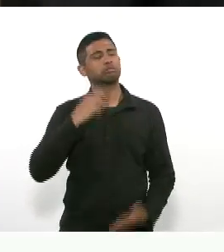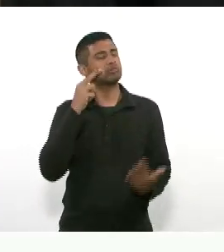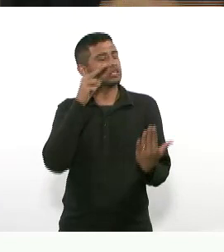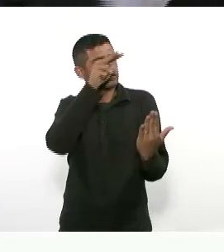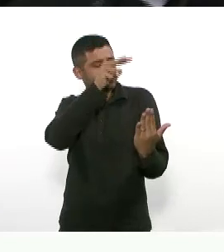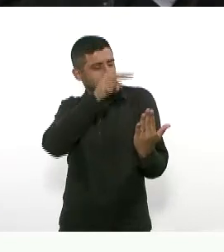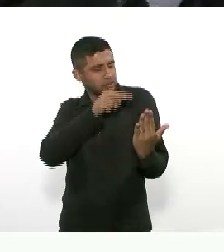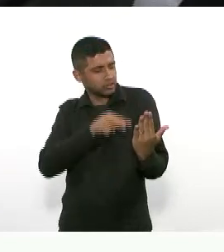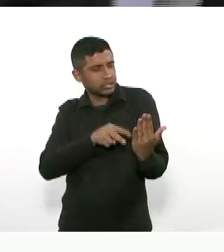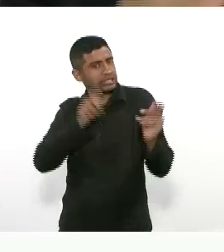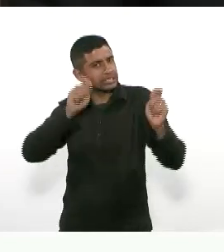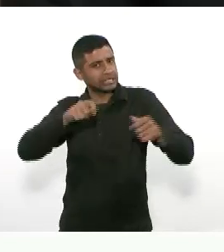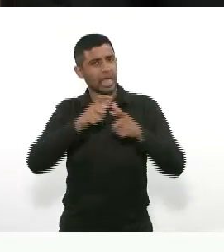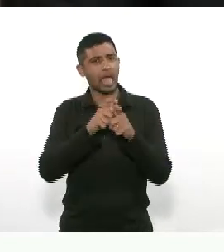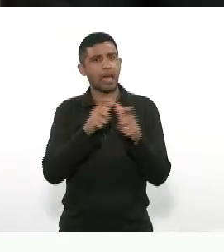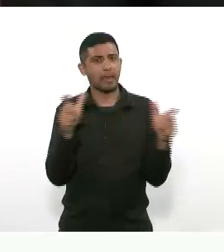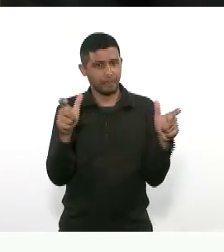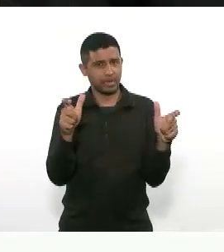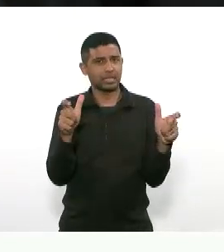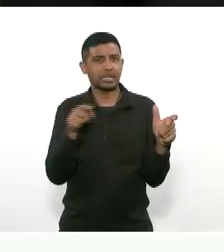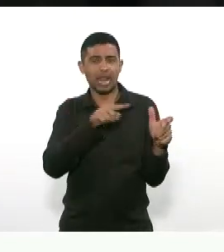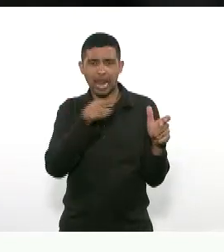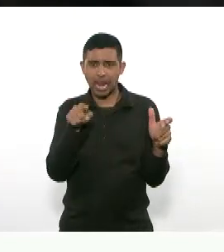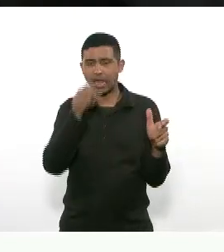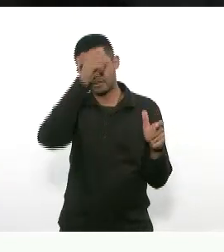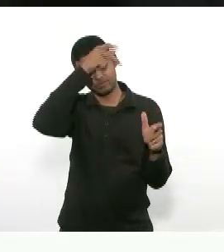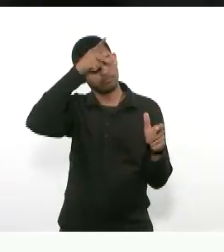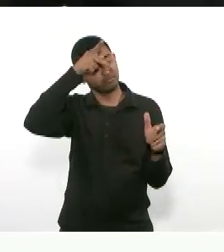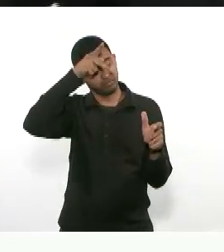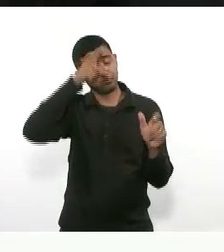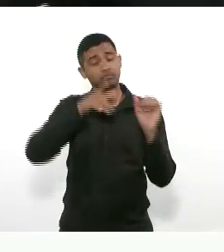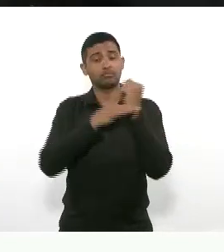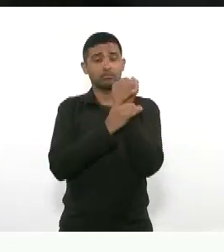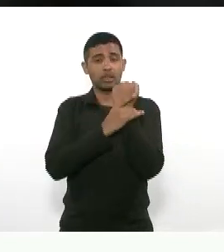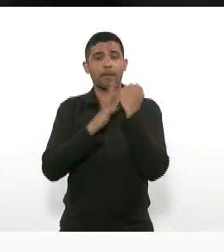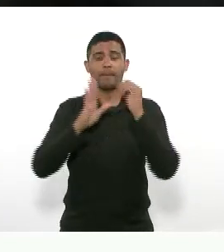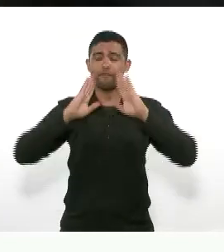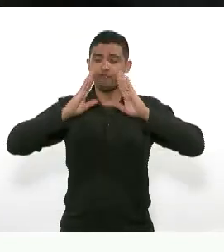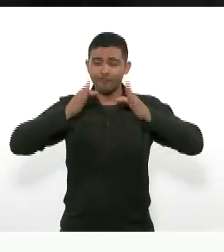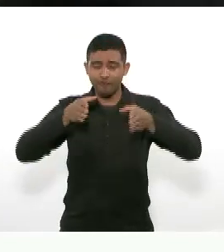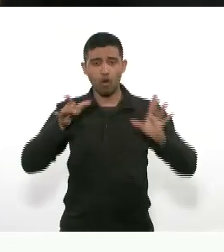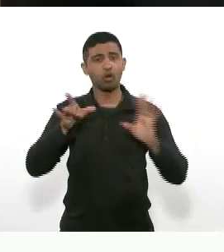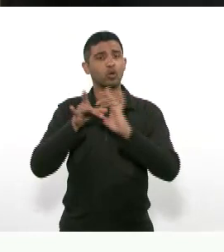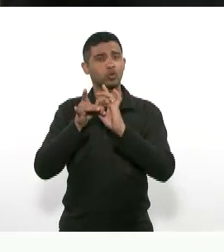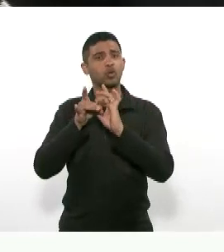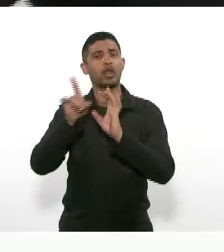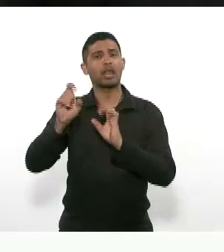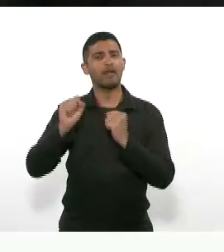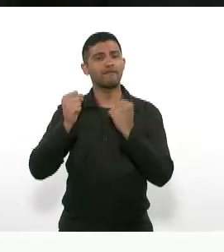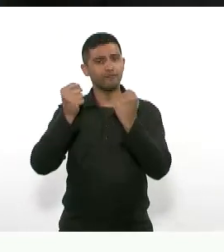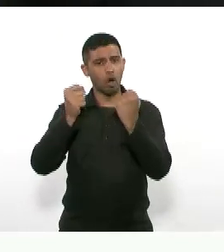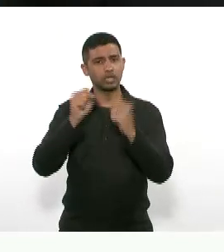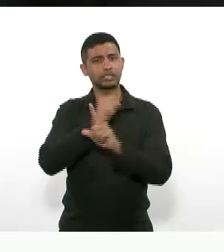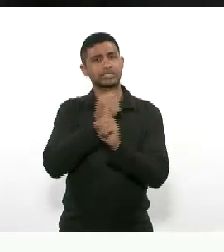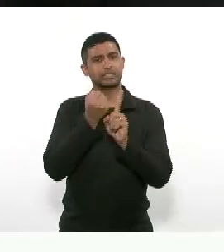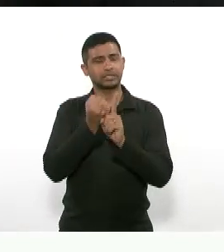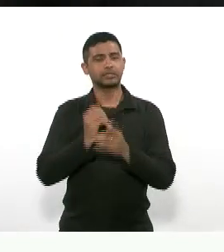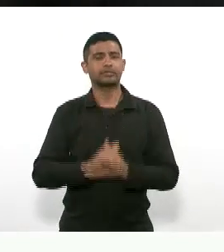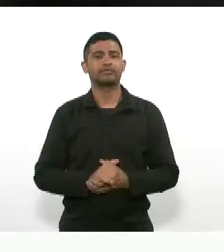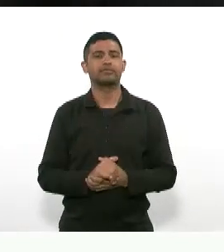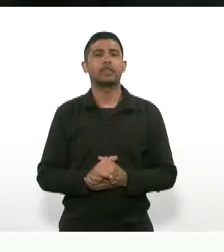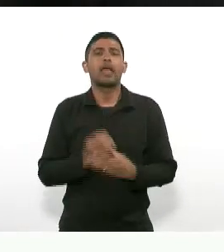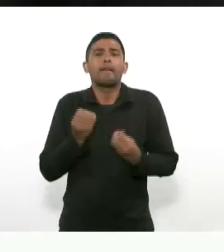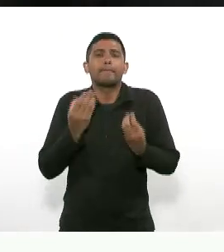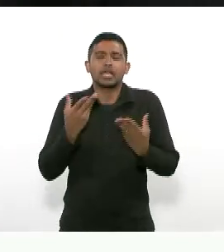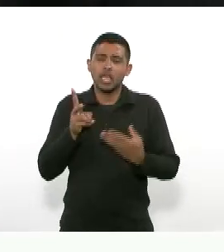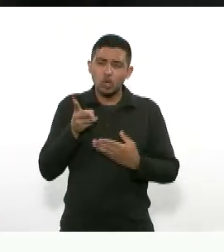a decantada lógica da segurança pública vinculada unicamente às atividades das forças de segurança, para abarcar a